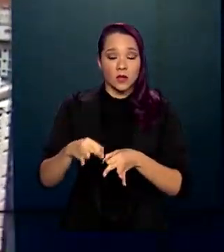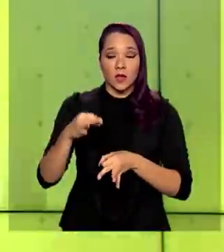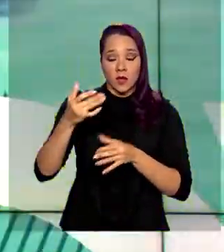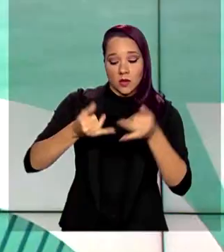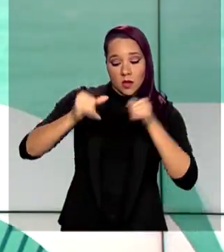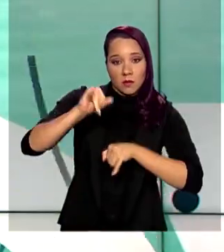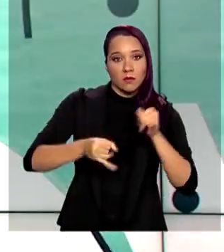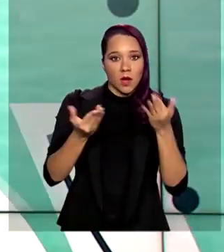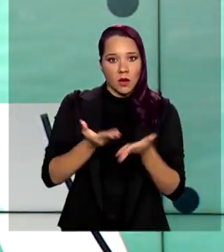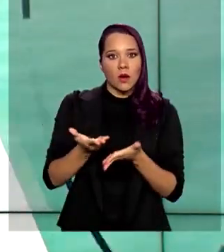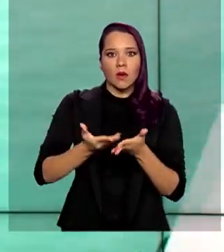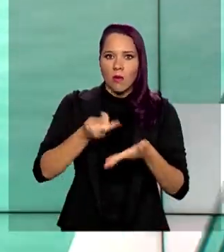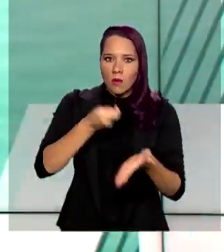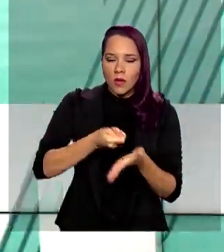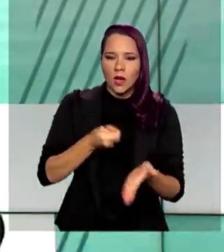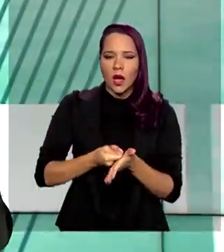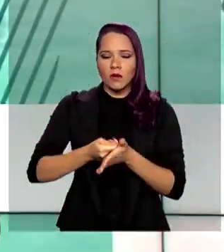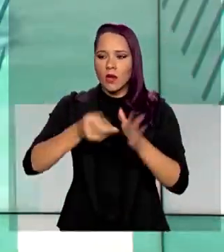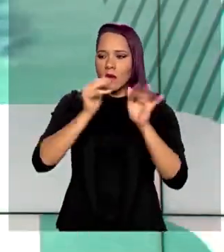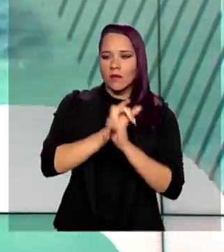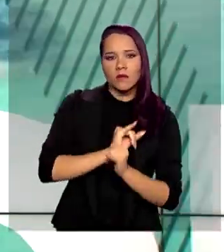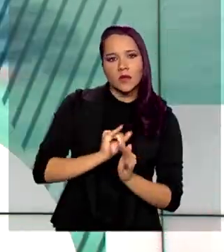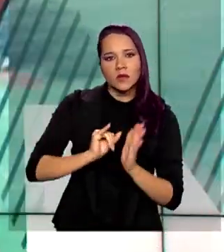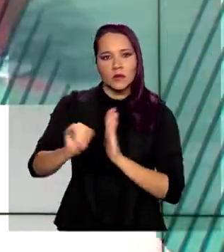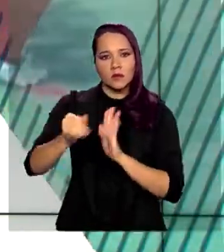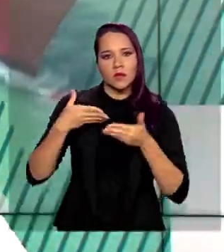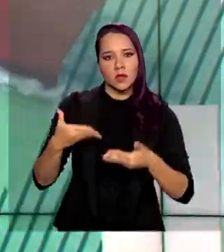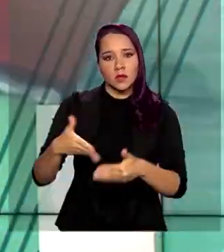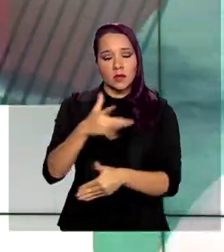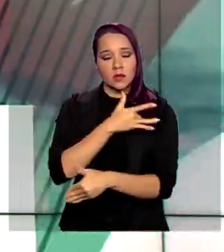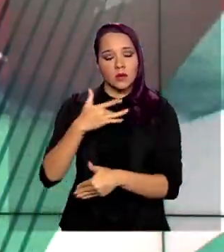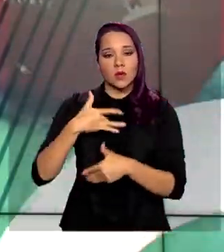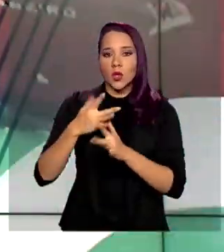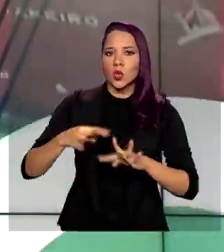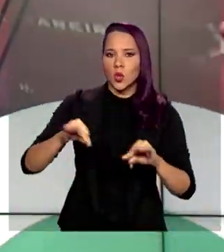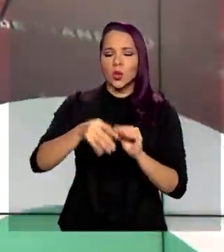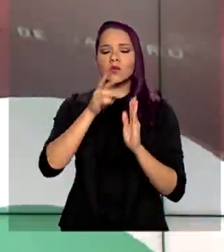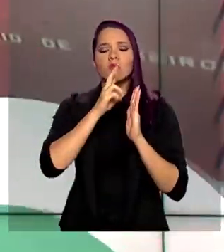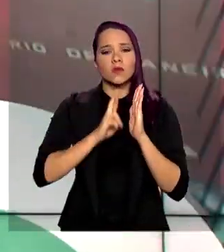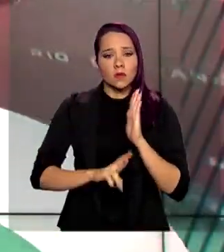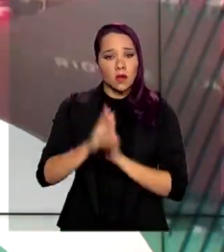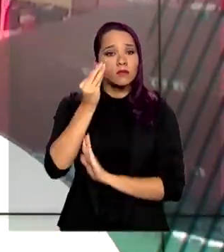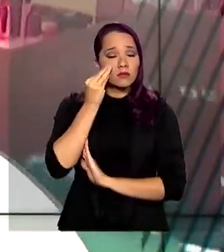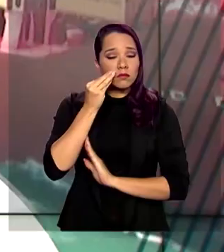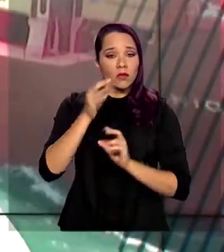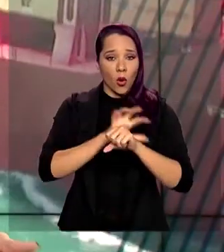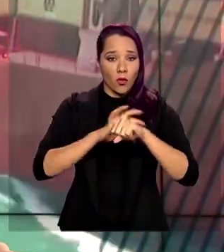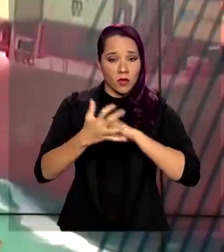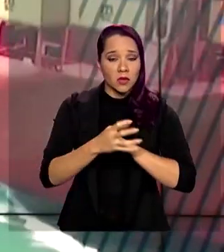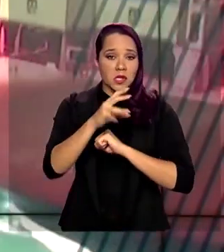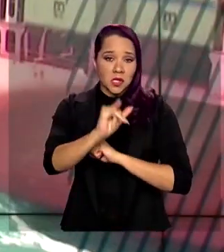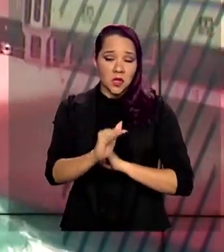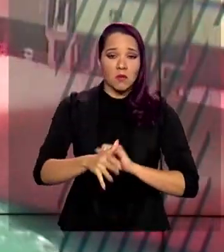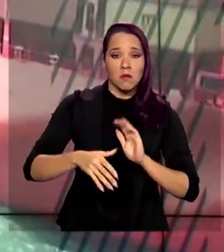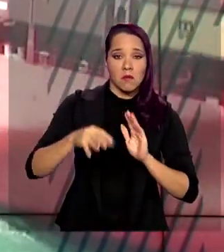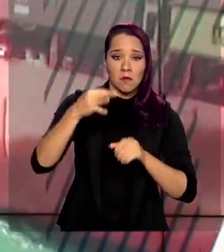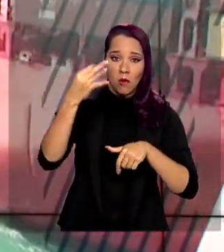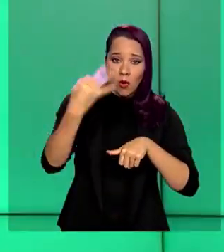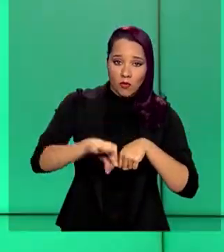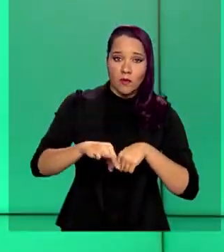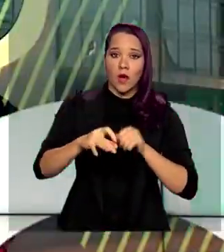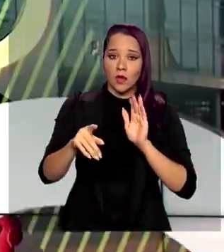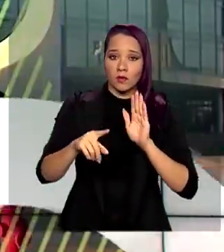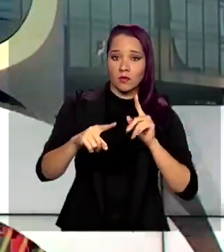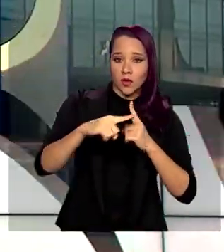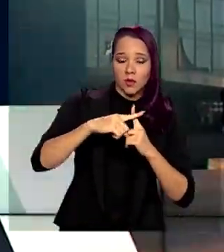obrigados a repassar ao Ministério da Saúde todos os resultados dos testes para Covid-19, sejam eles positivos ou negativos.